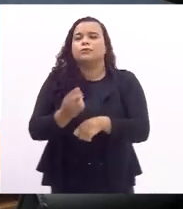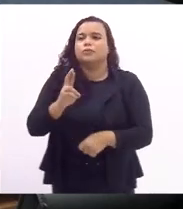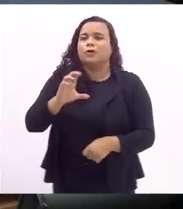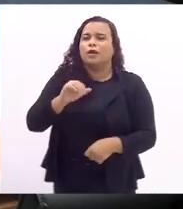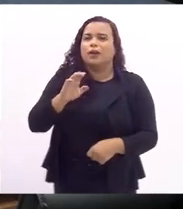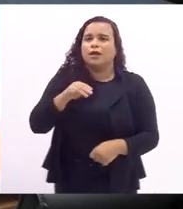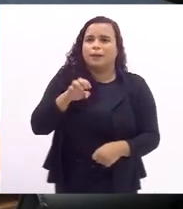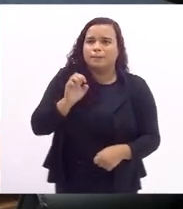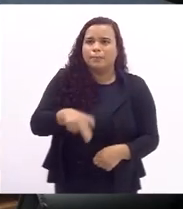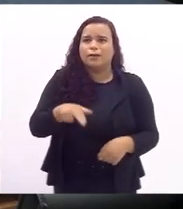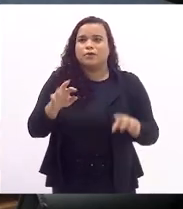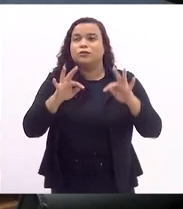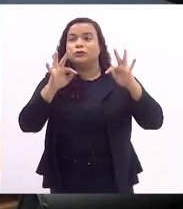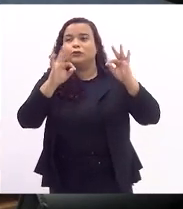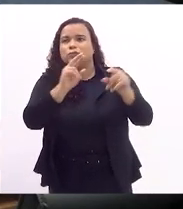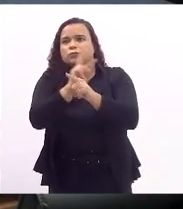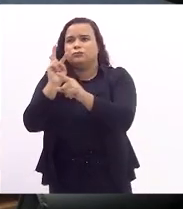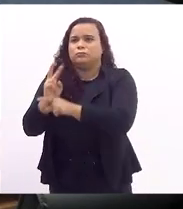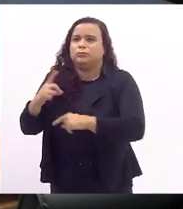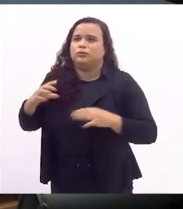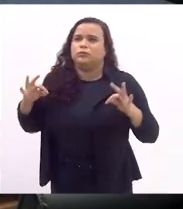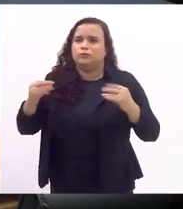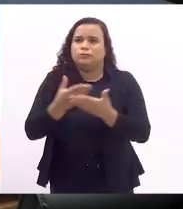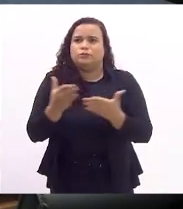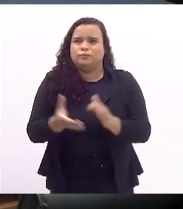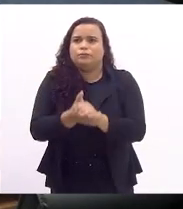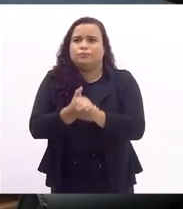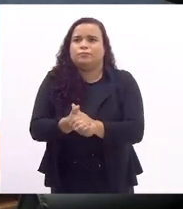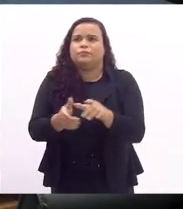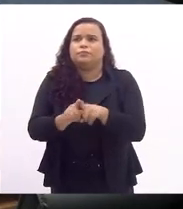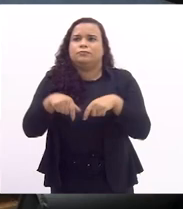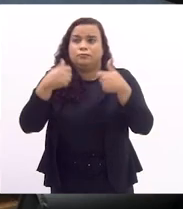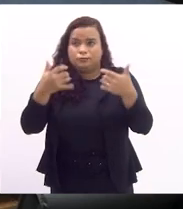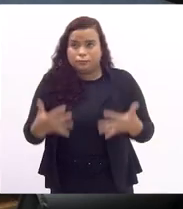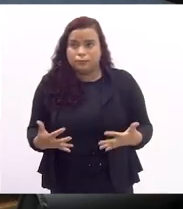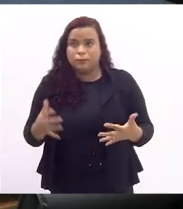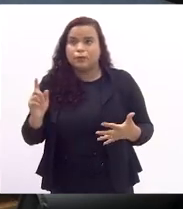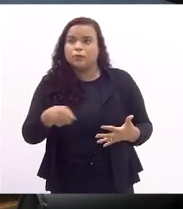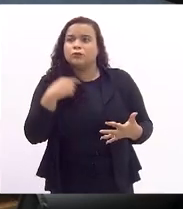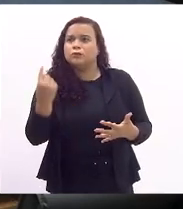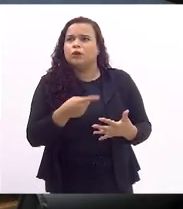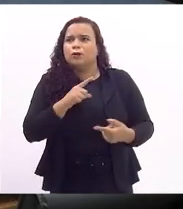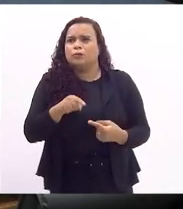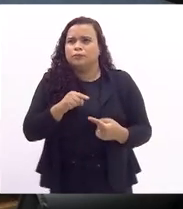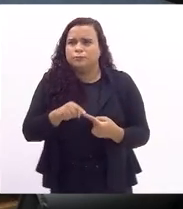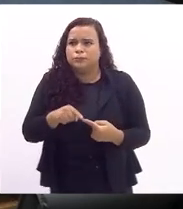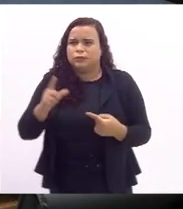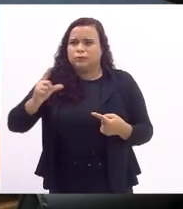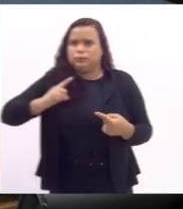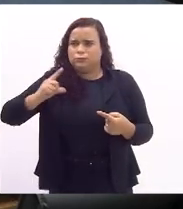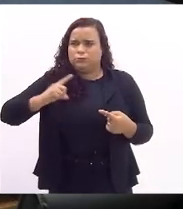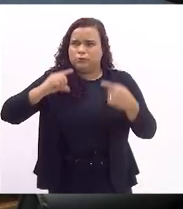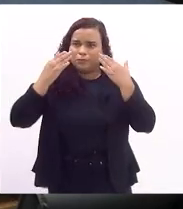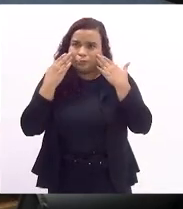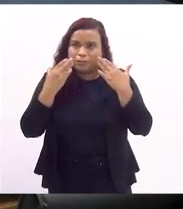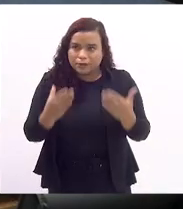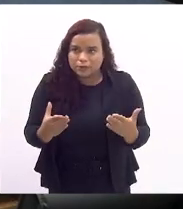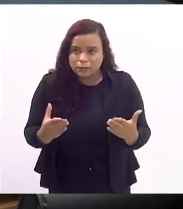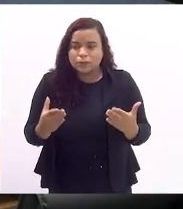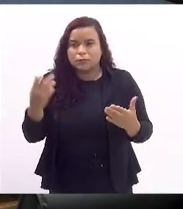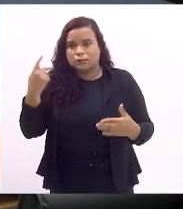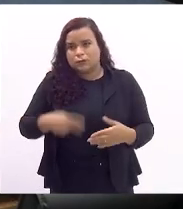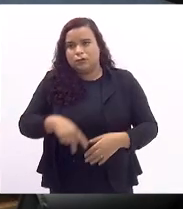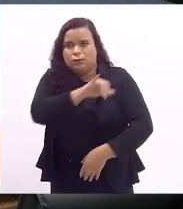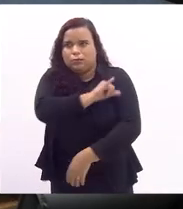carmém marcar minha todos os Defensores quer dizer que nós no intuito de que apresentássemos ao